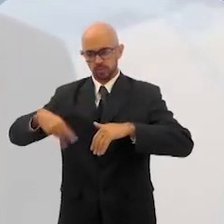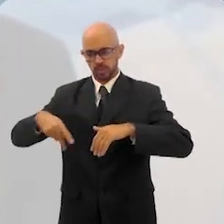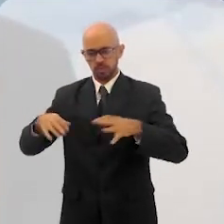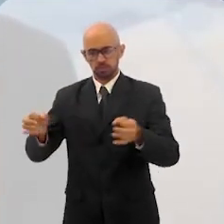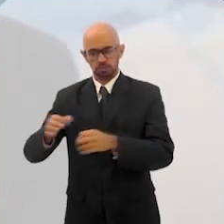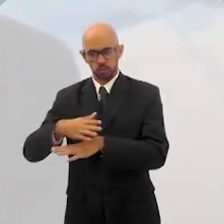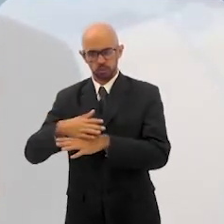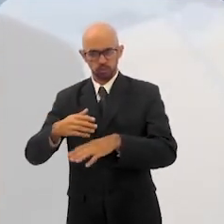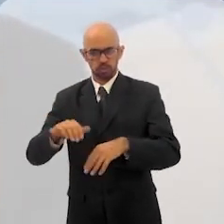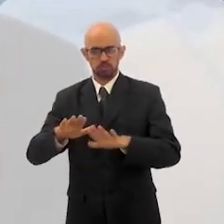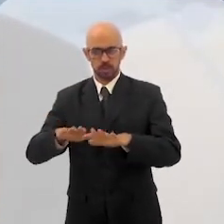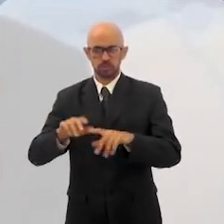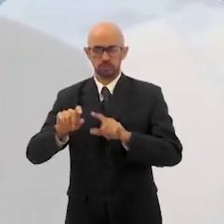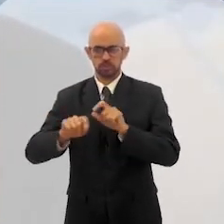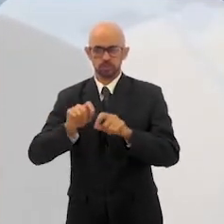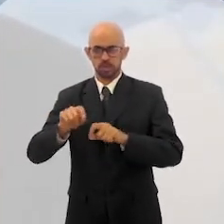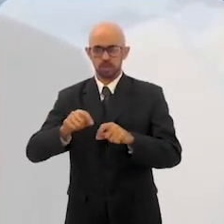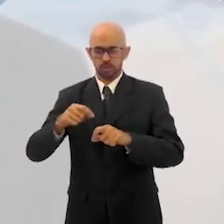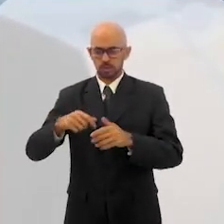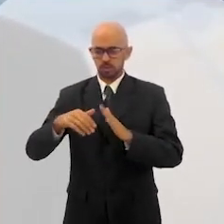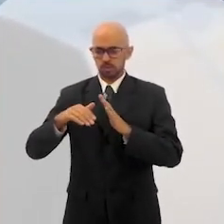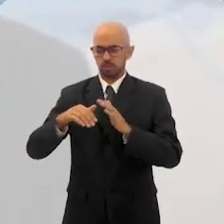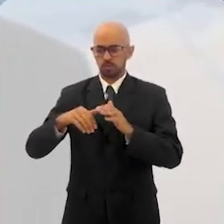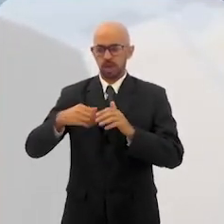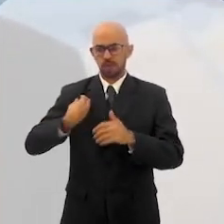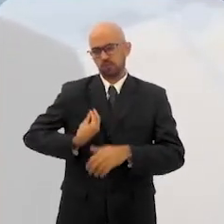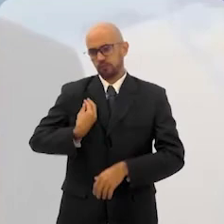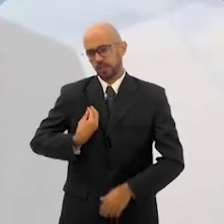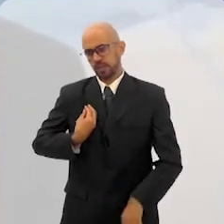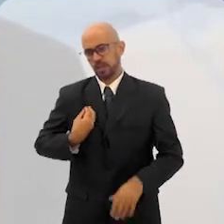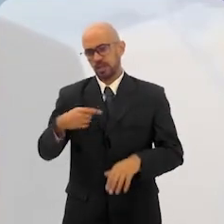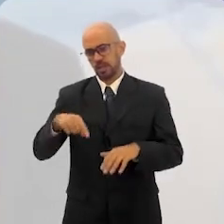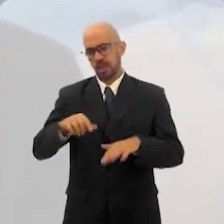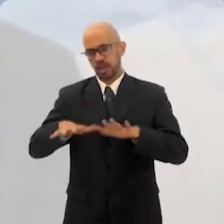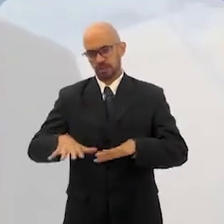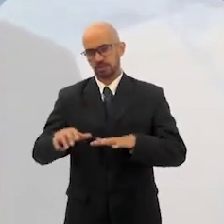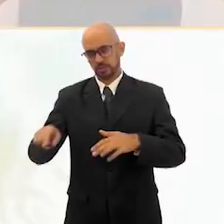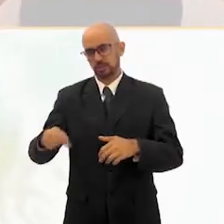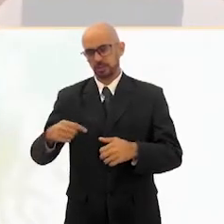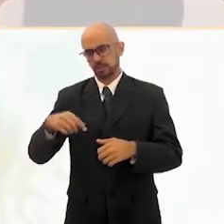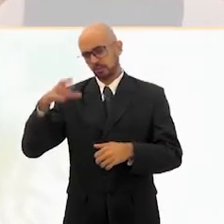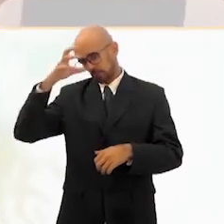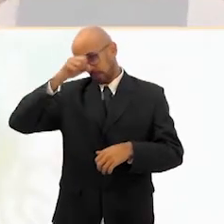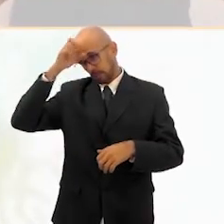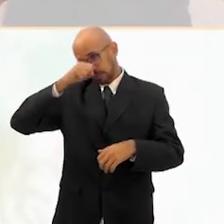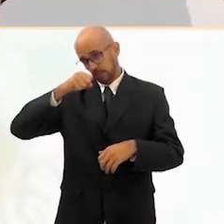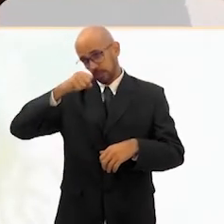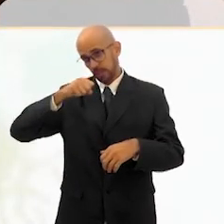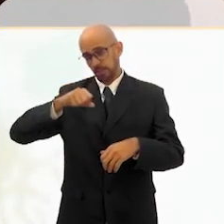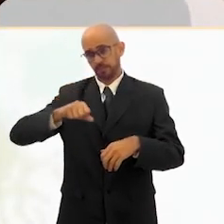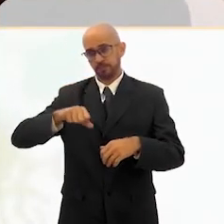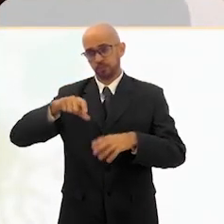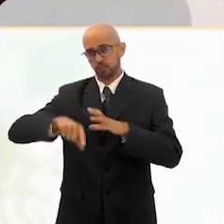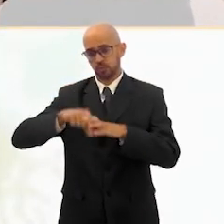que processo de viver, né? Ele é um processo de aprendizagem. Então, assim, escolher um curso depois